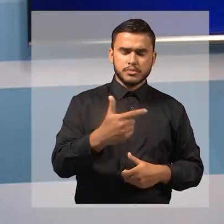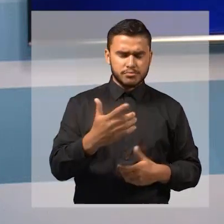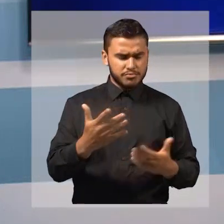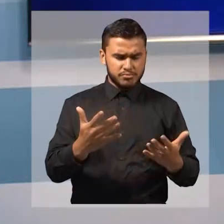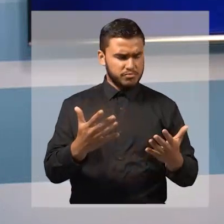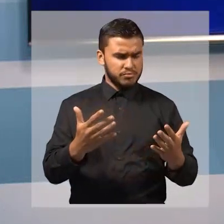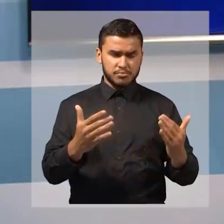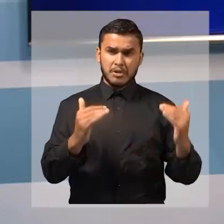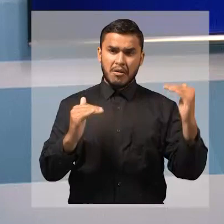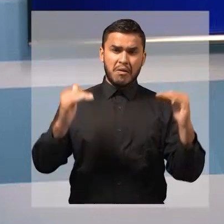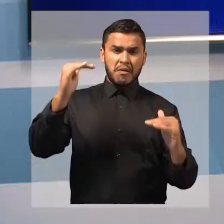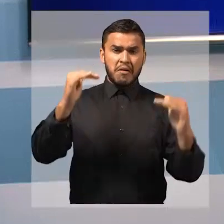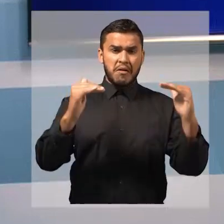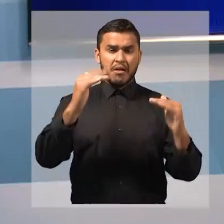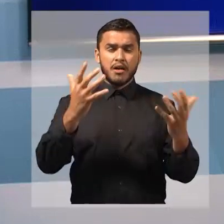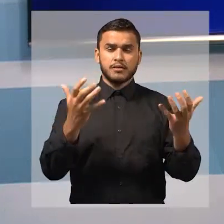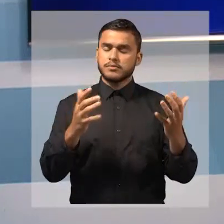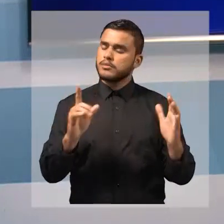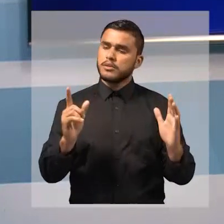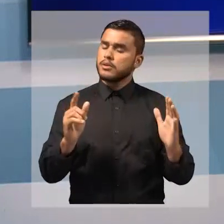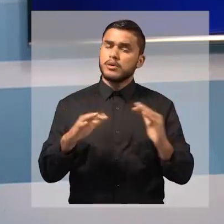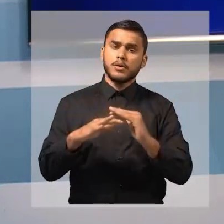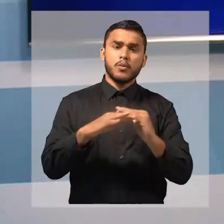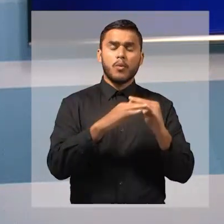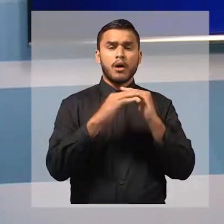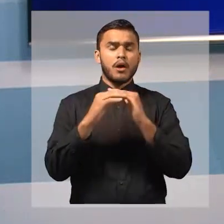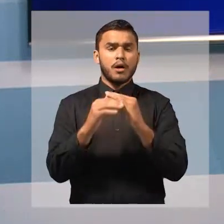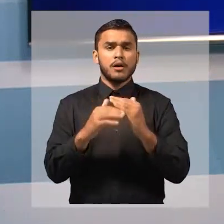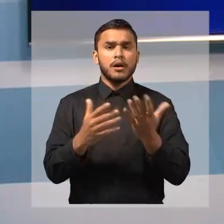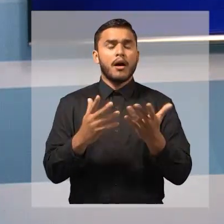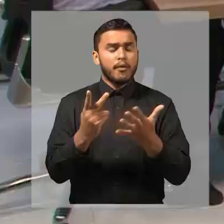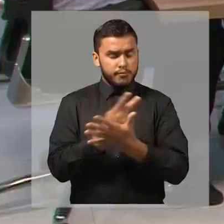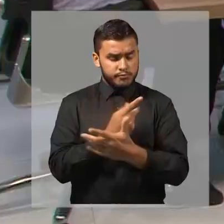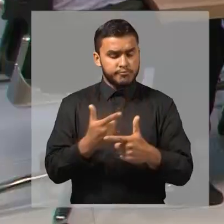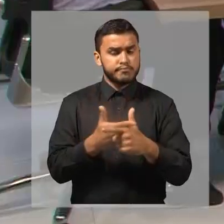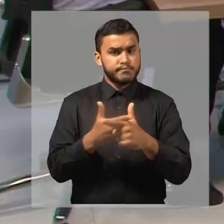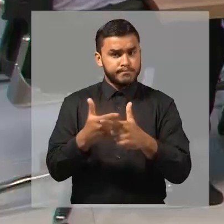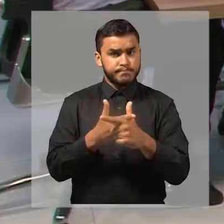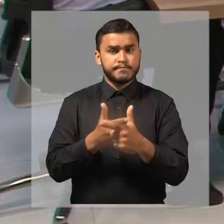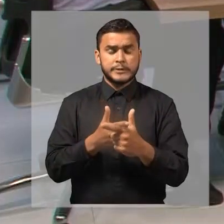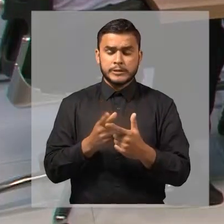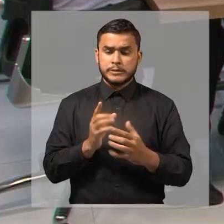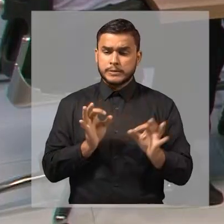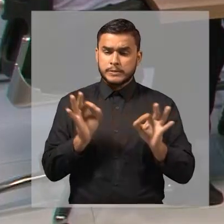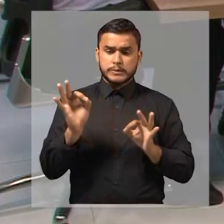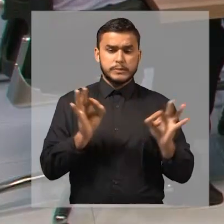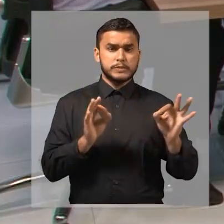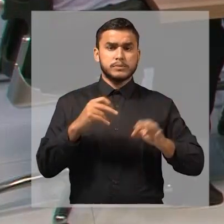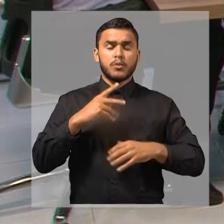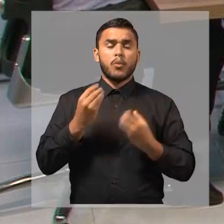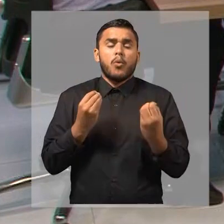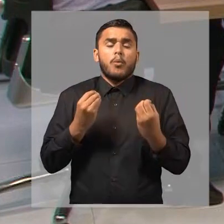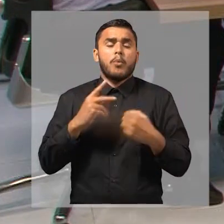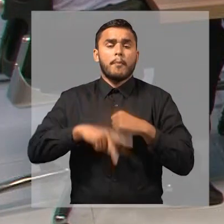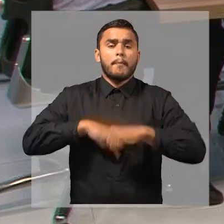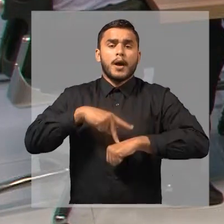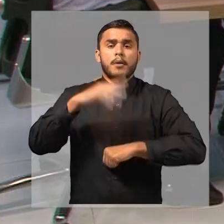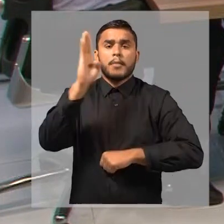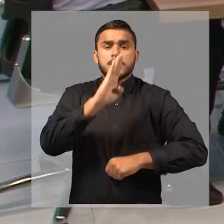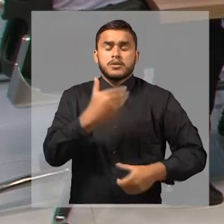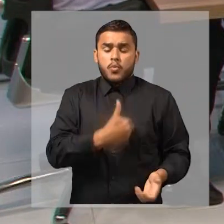trazido desgastes fantásticos ao exercício do poder no Brasil. Por